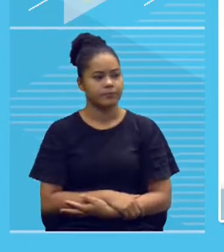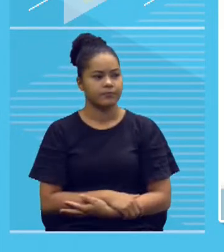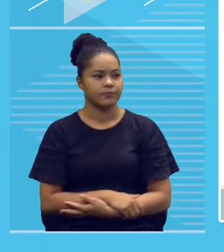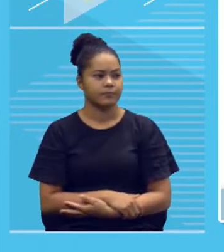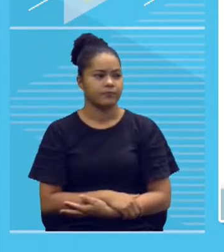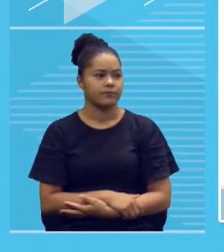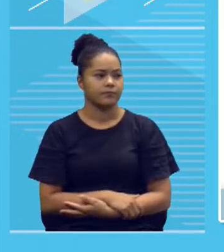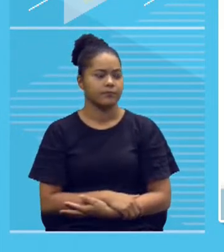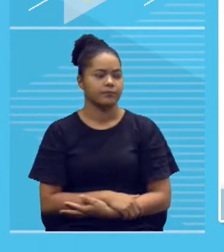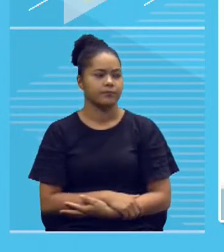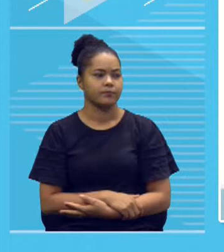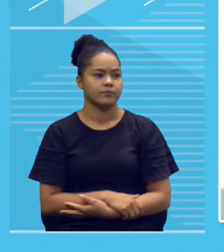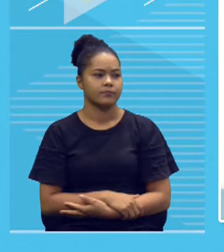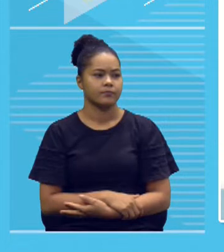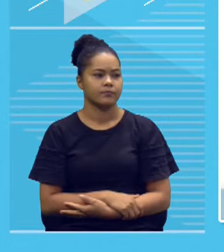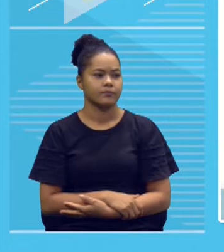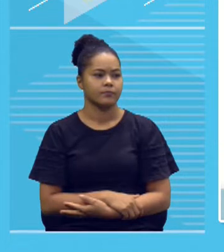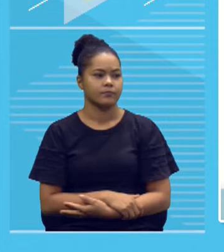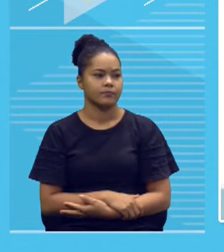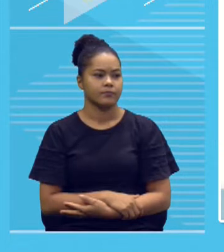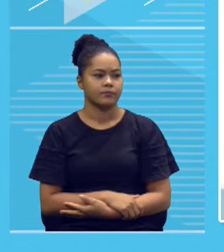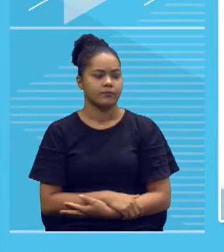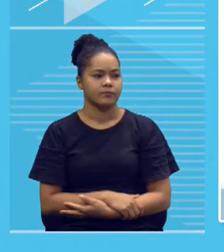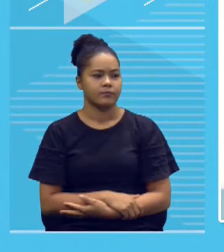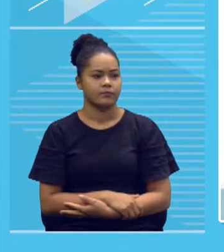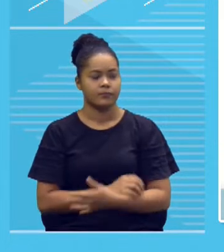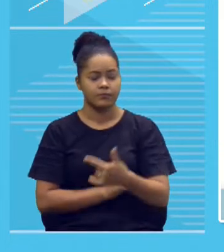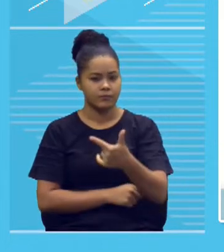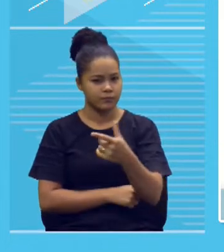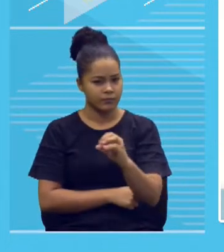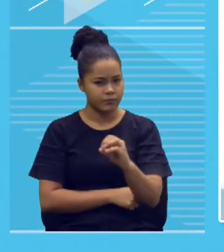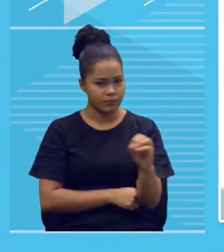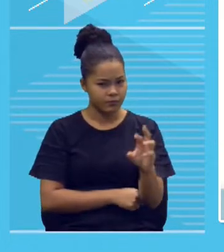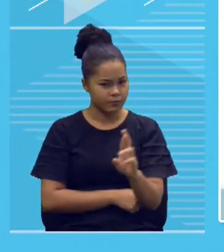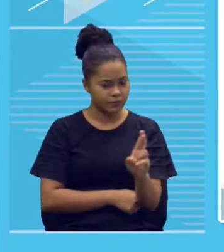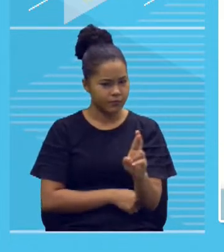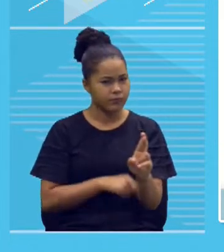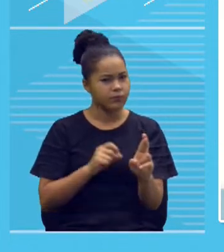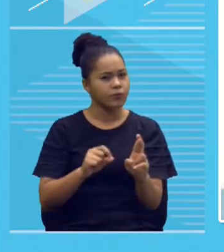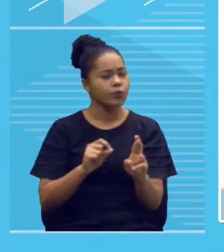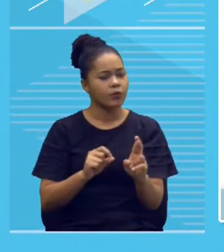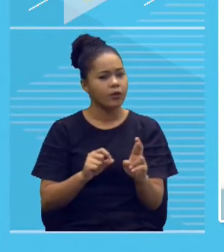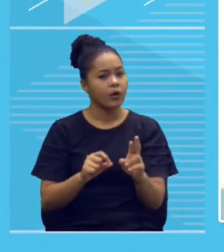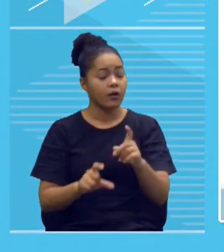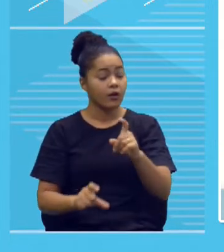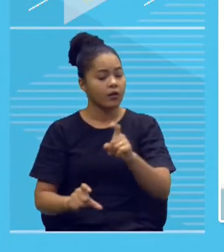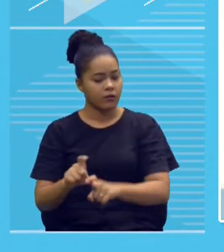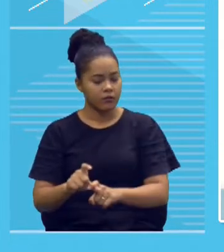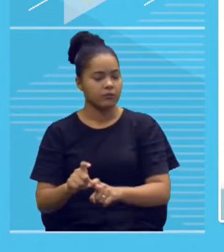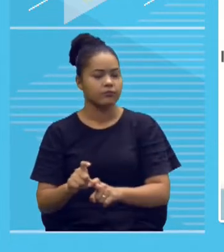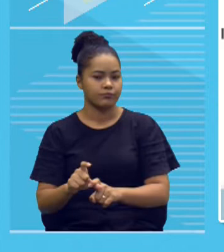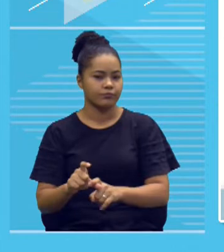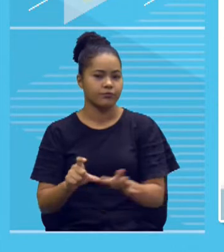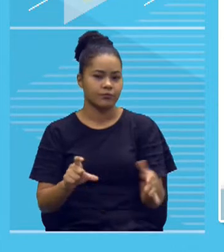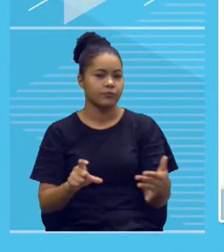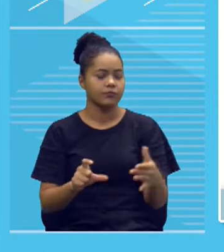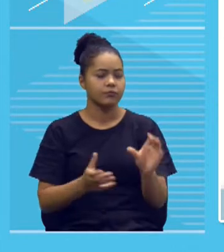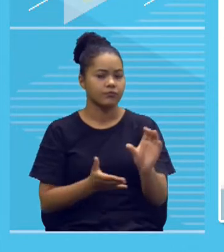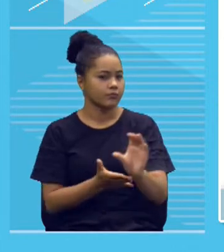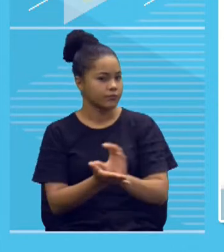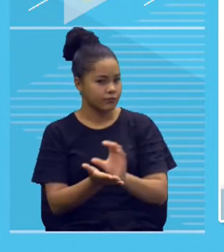informações que já foram dadas professor ele me deu aquele r$ 200 é o valor original da dívida é o meu capital